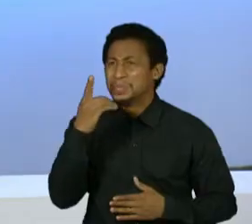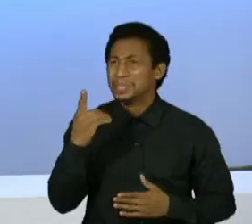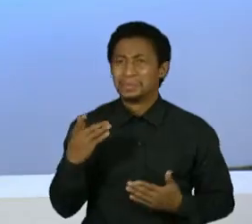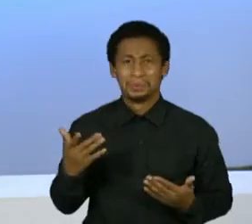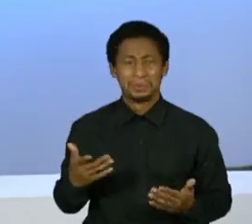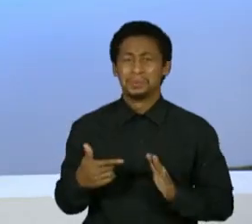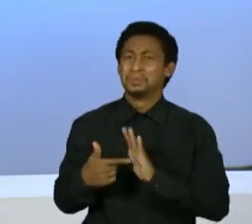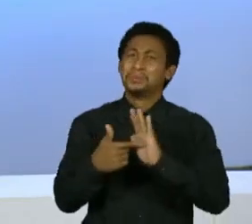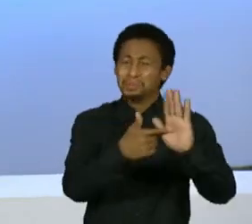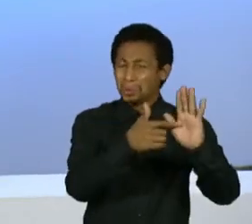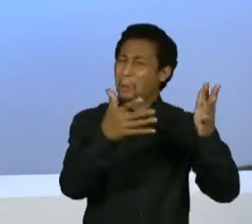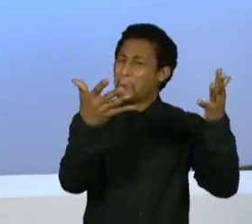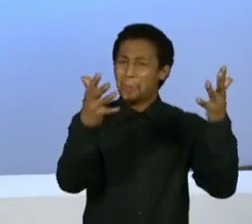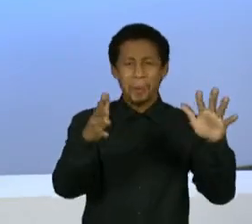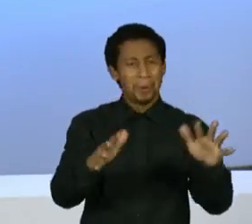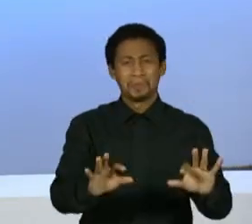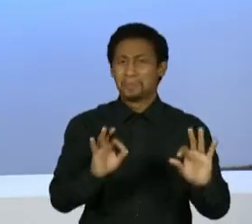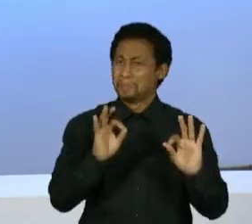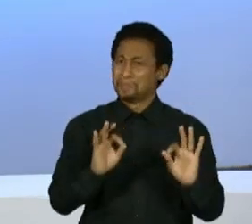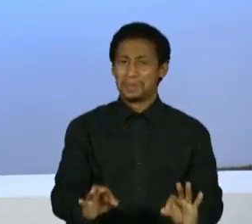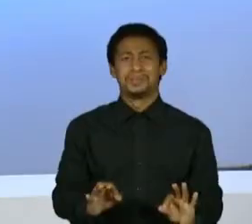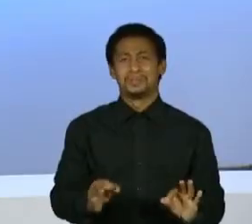agenda diplomática.